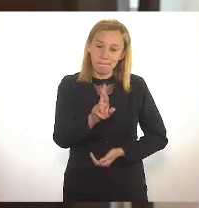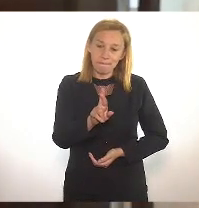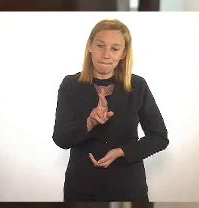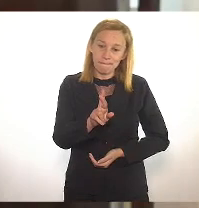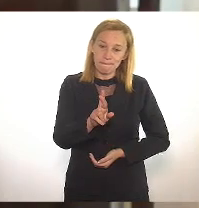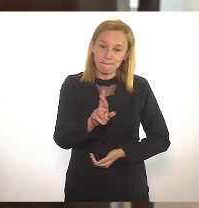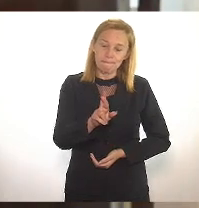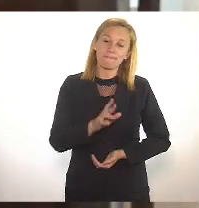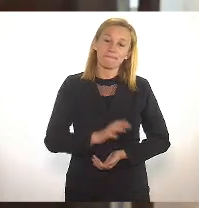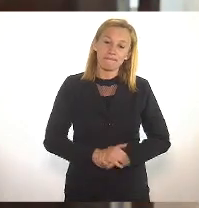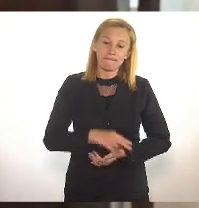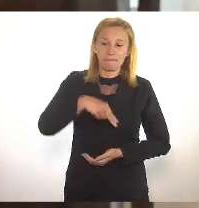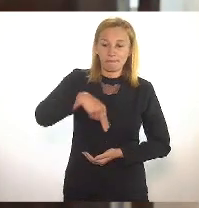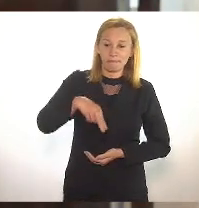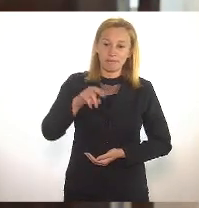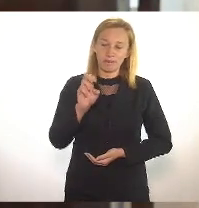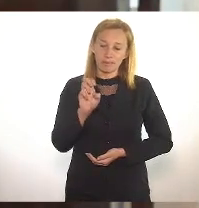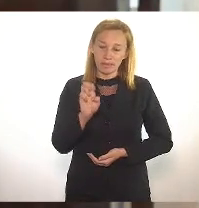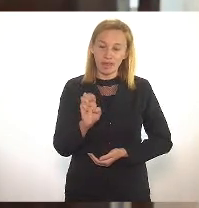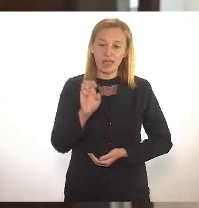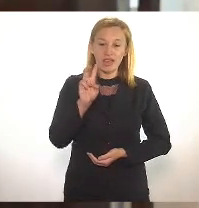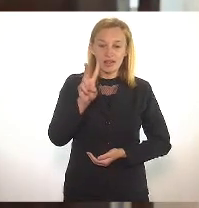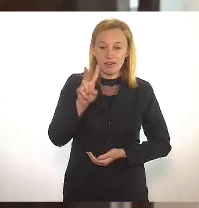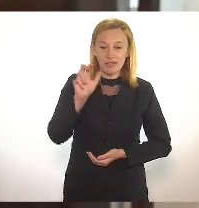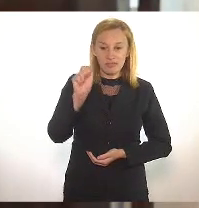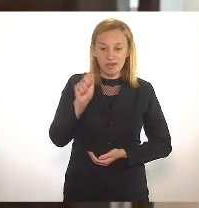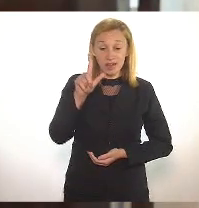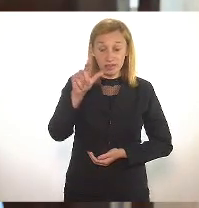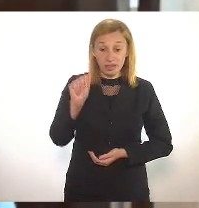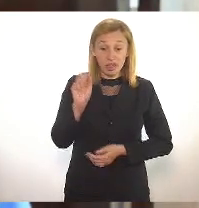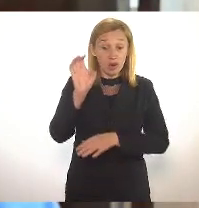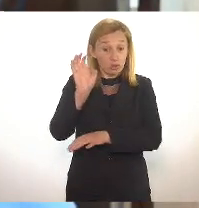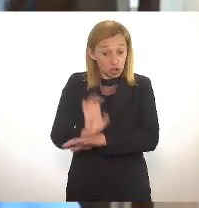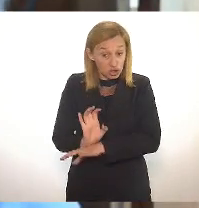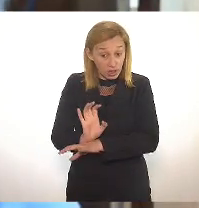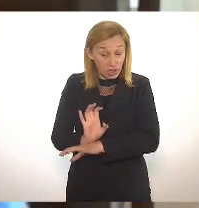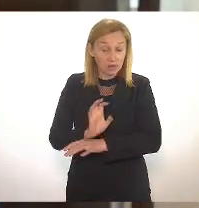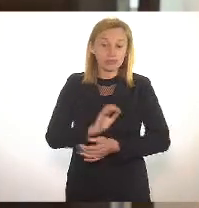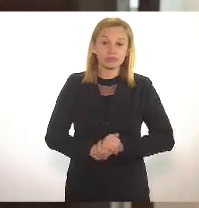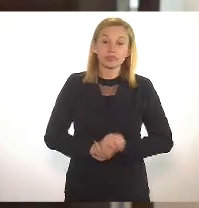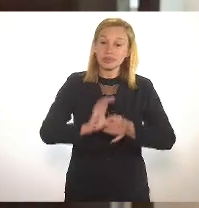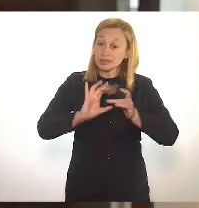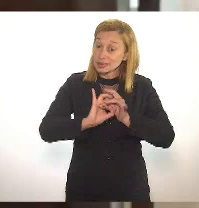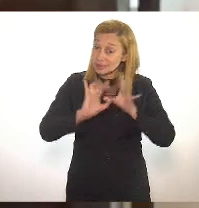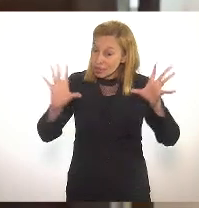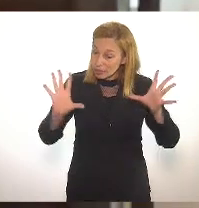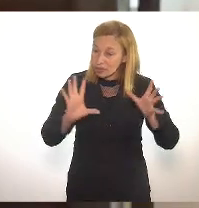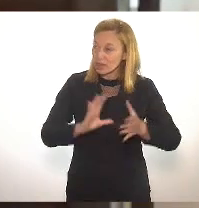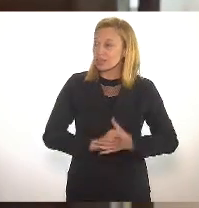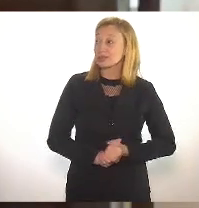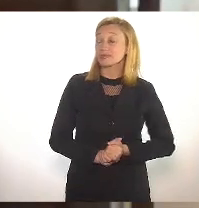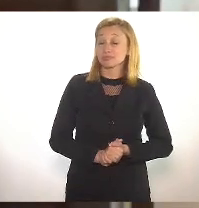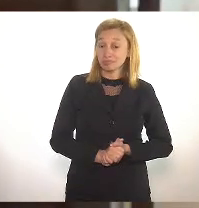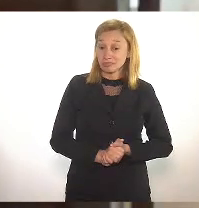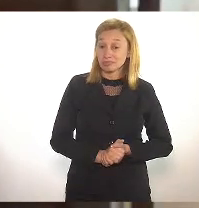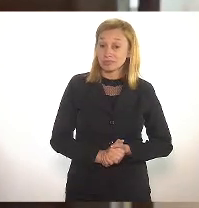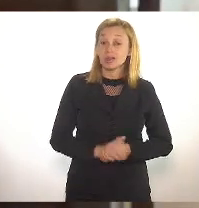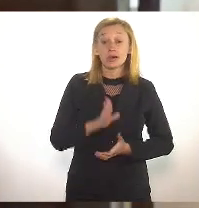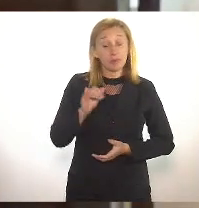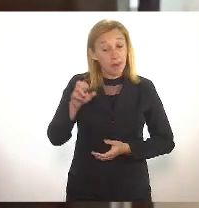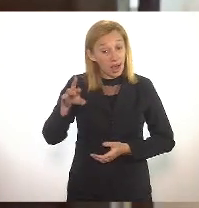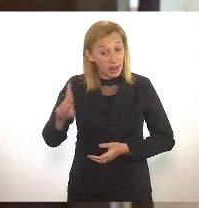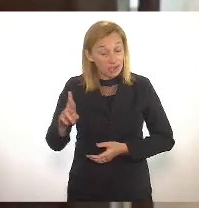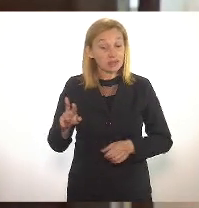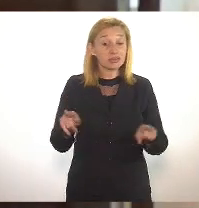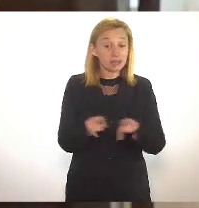de Nevada, que é um estado nitidamente democrata, e que o Biden também